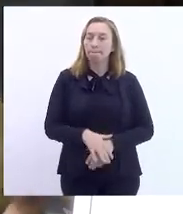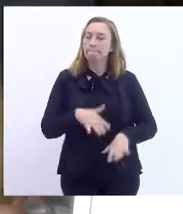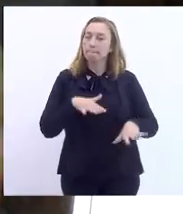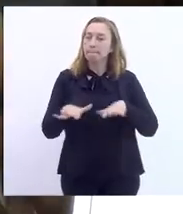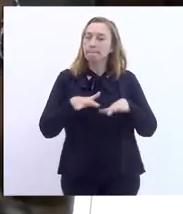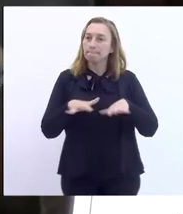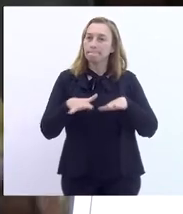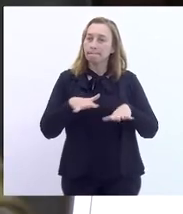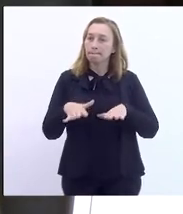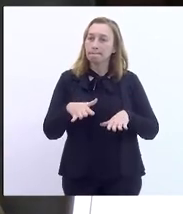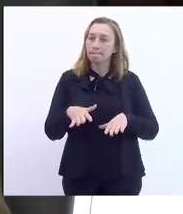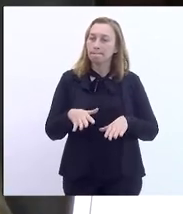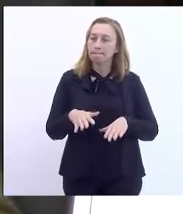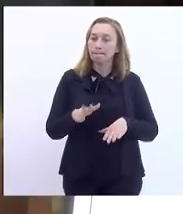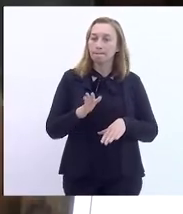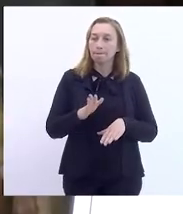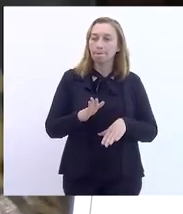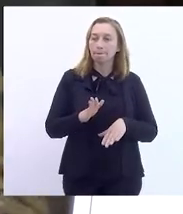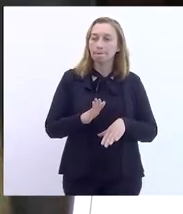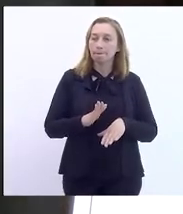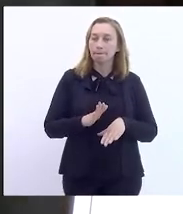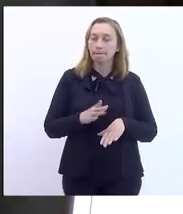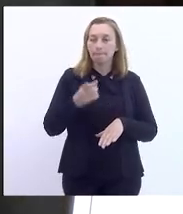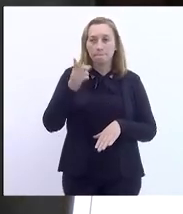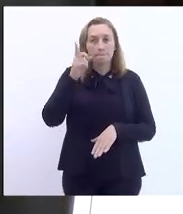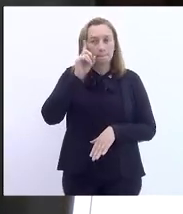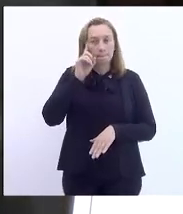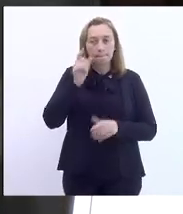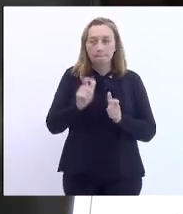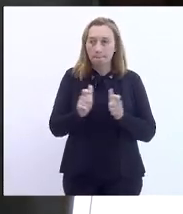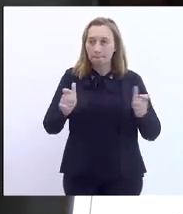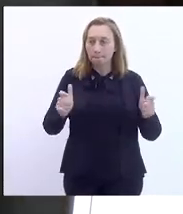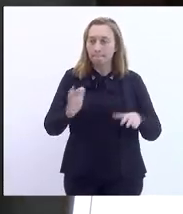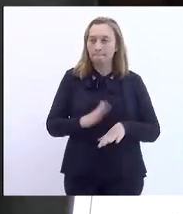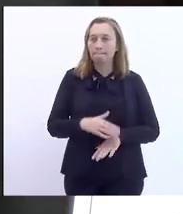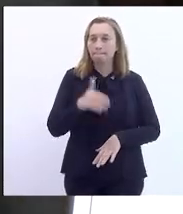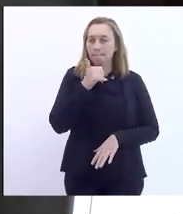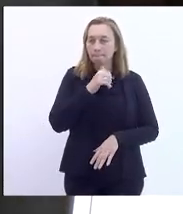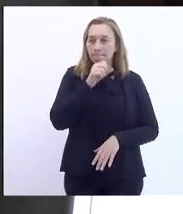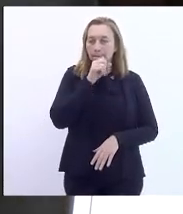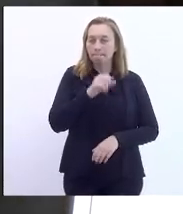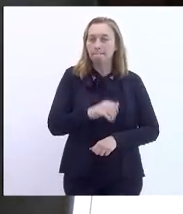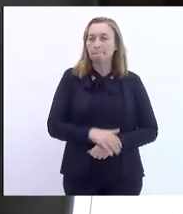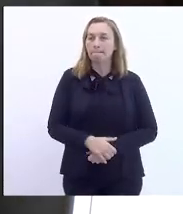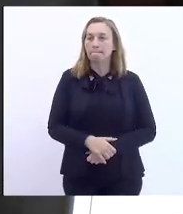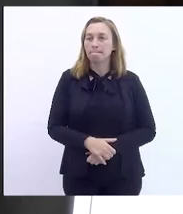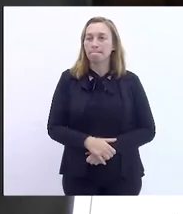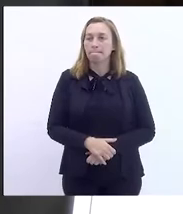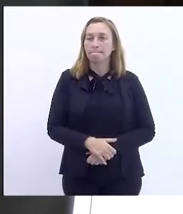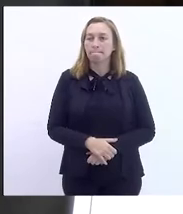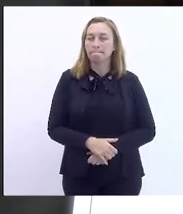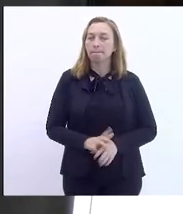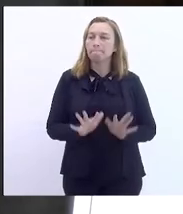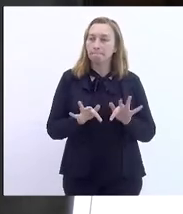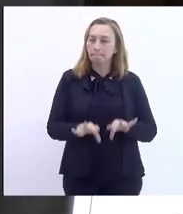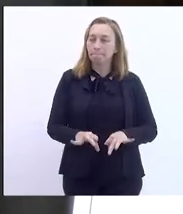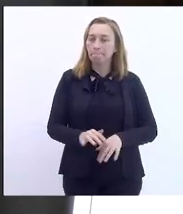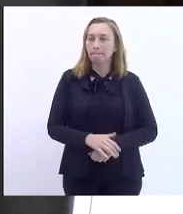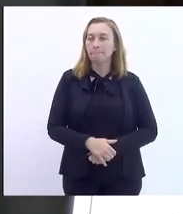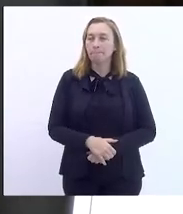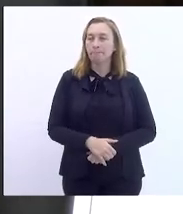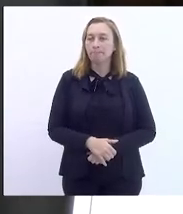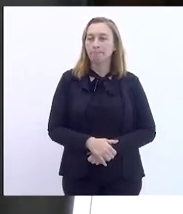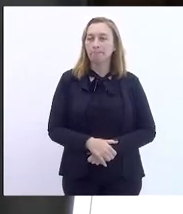esse movimento que cada dia cresce mais que é um movimento de Mães de vítimas desse país e aí terminando